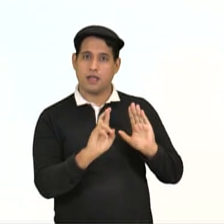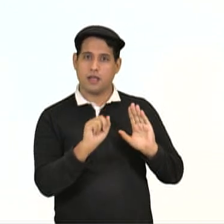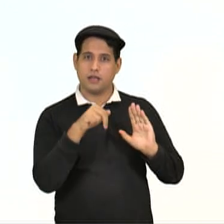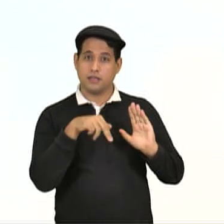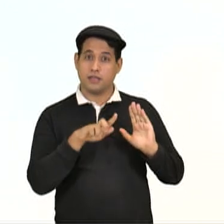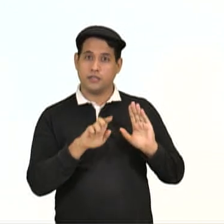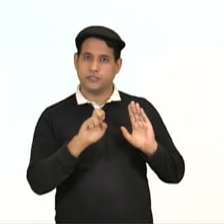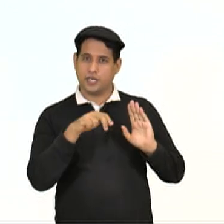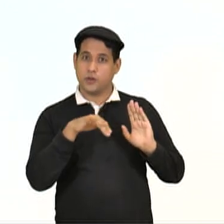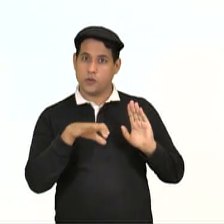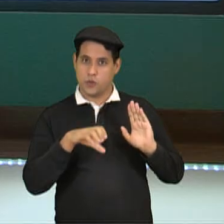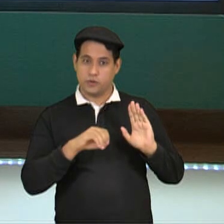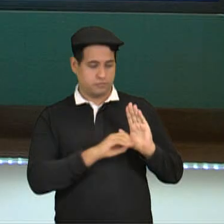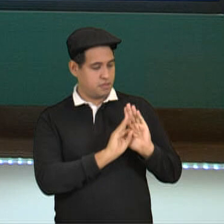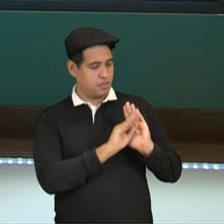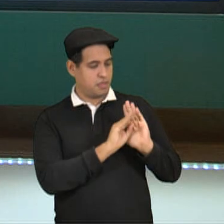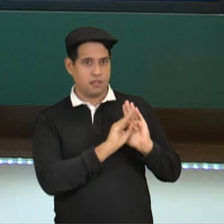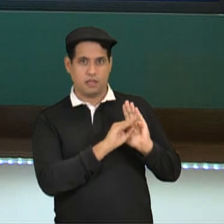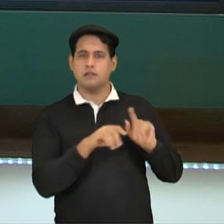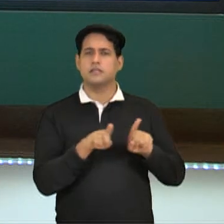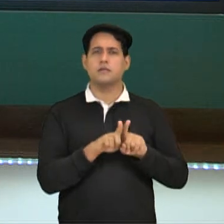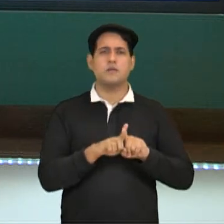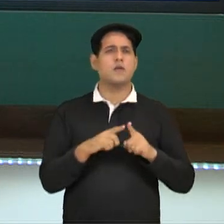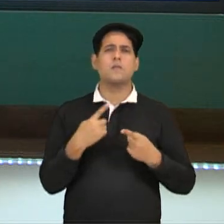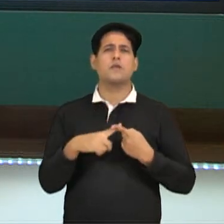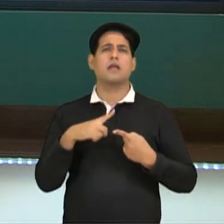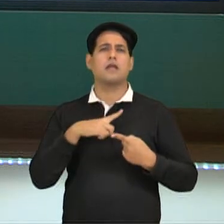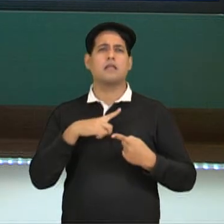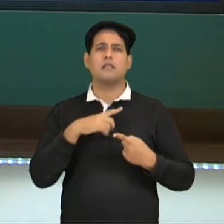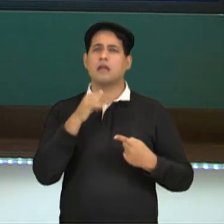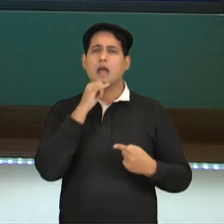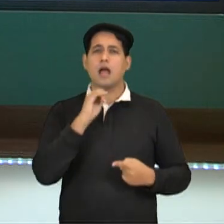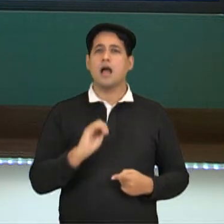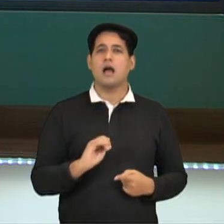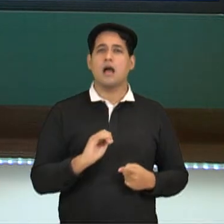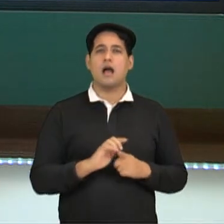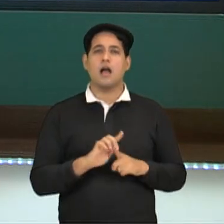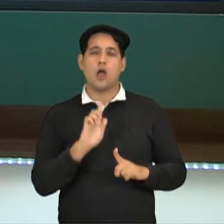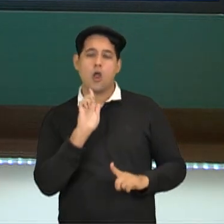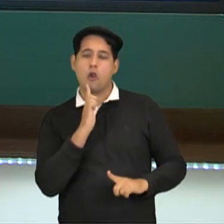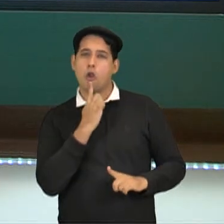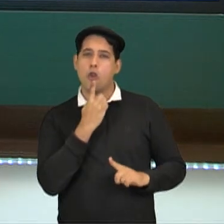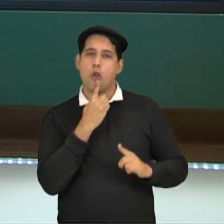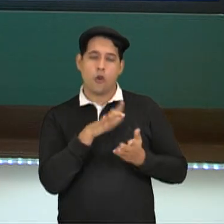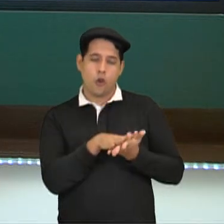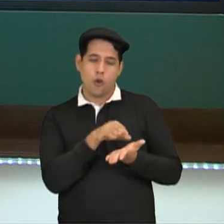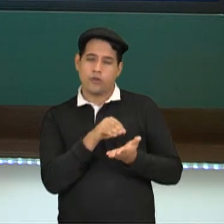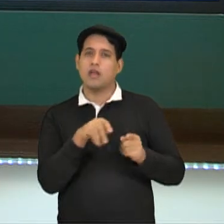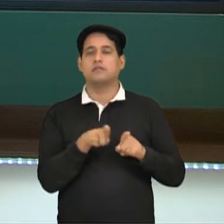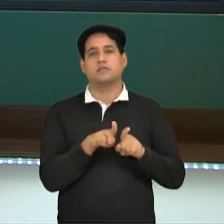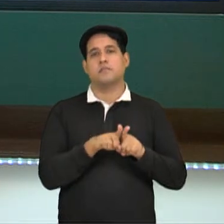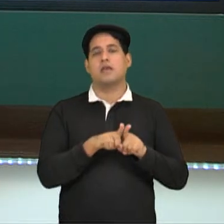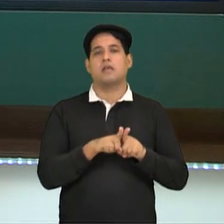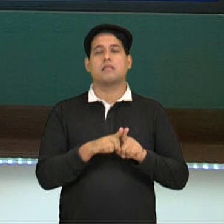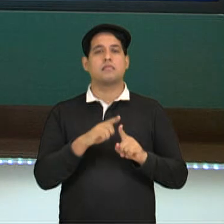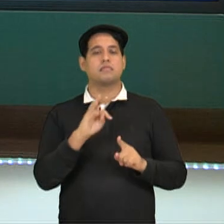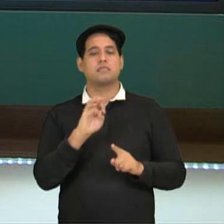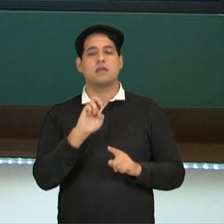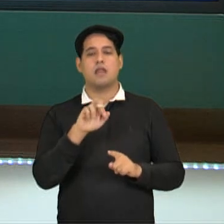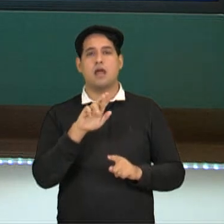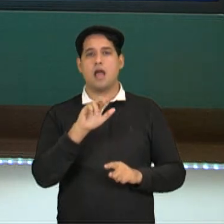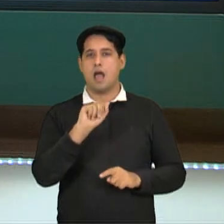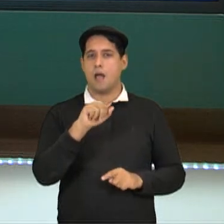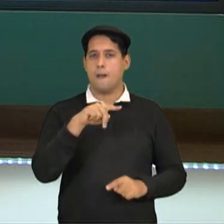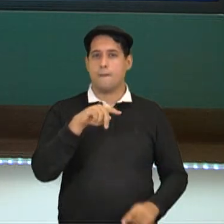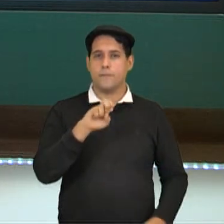clonagem terapêutica. Por que eu coloquei aqui clonagem terapêutica? Porque a gente não tem também autorização, aproveitando para falar de ética,